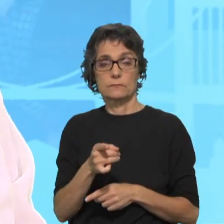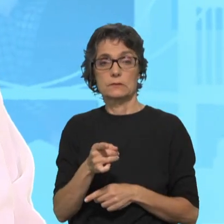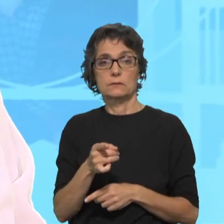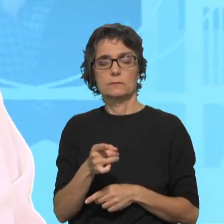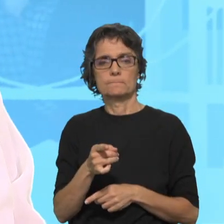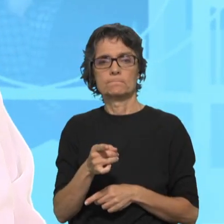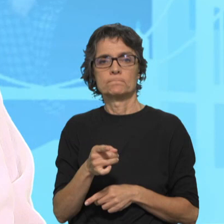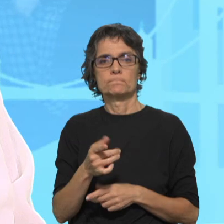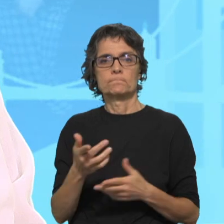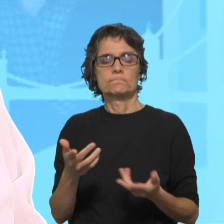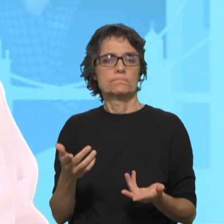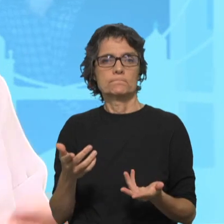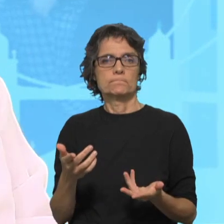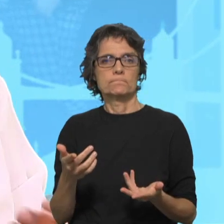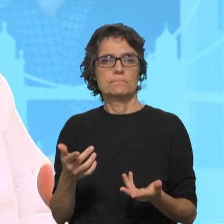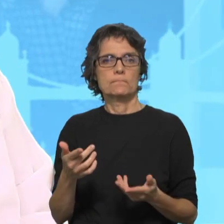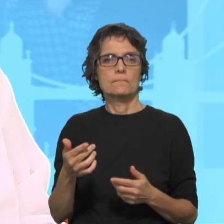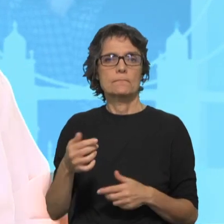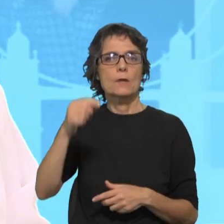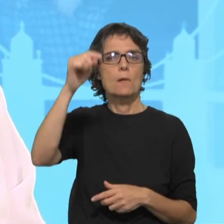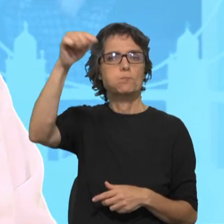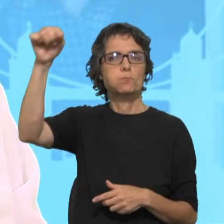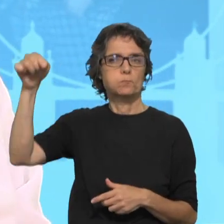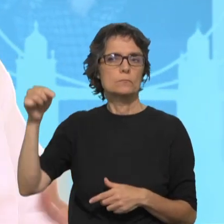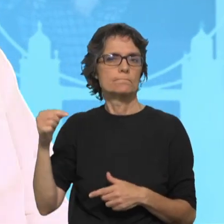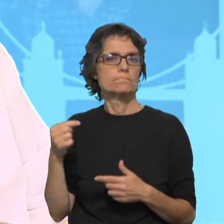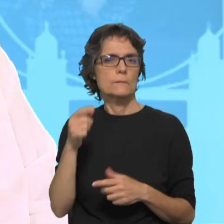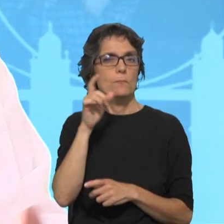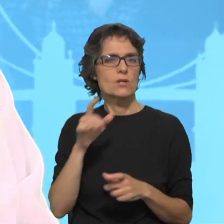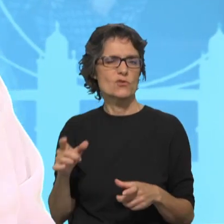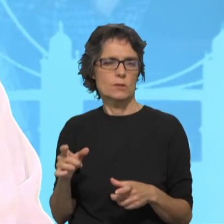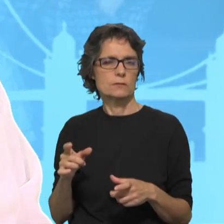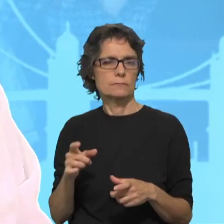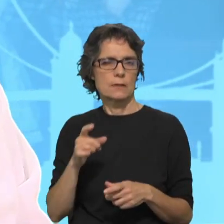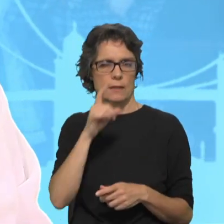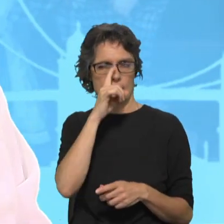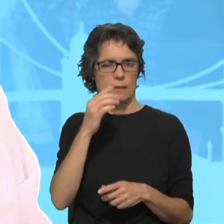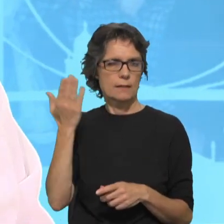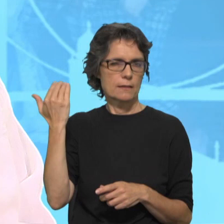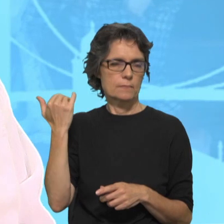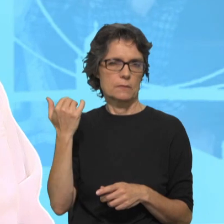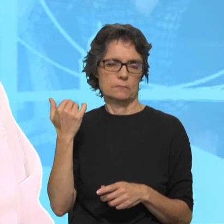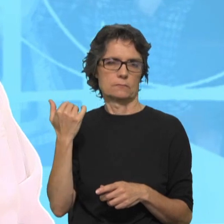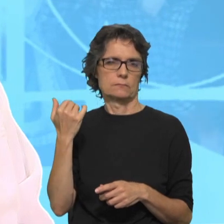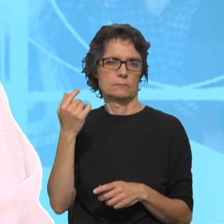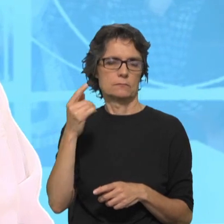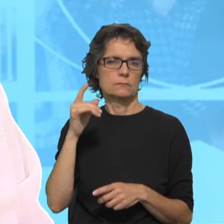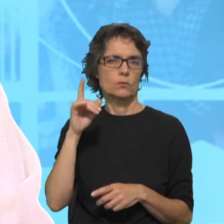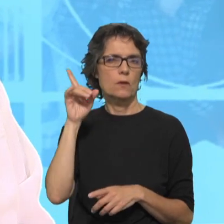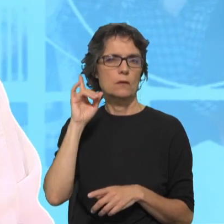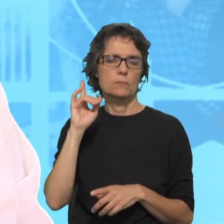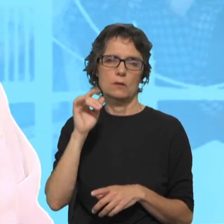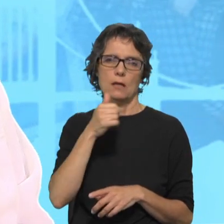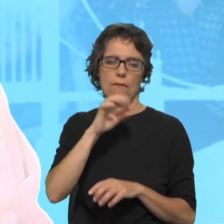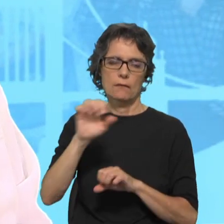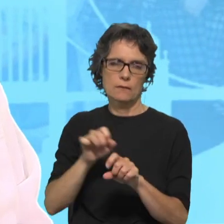recorrentemente pessoas que reclamam essas doutrinas do salazarismo, mas a mim não me parece que